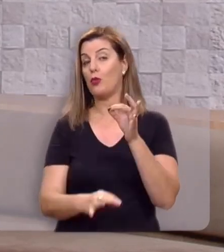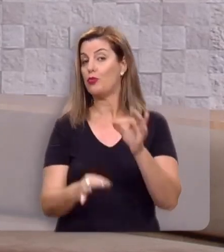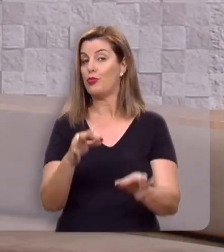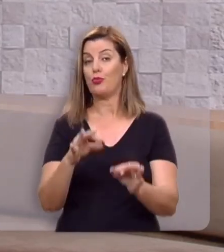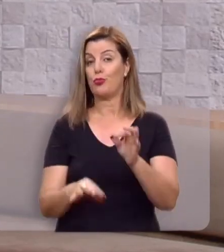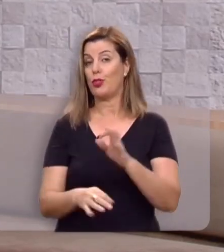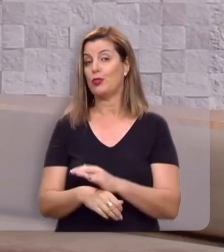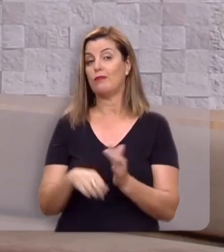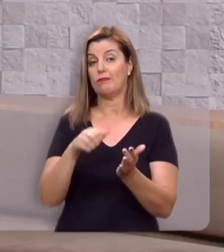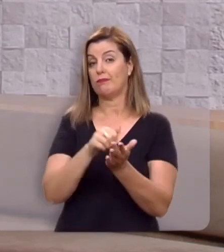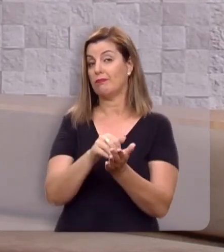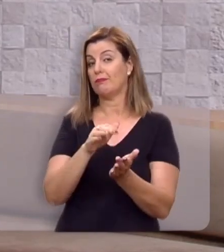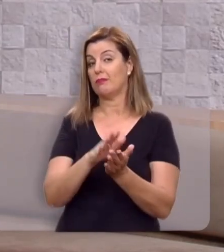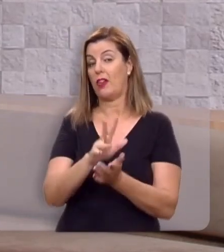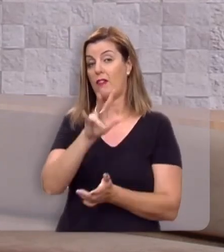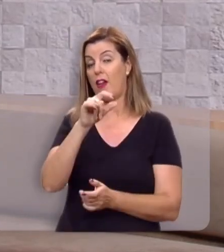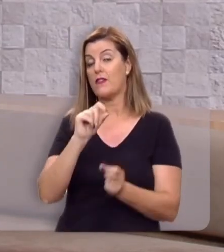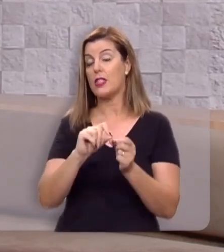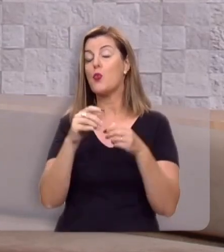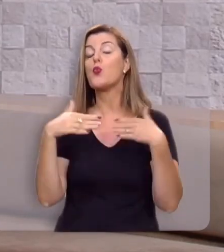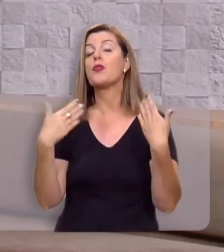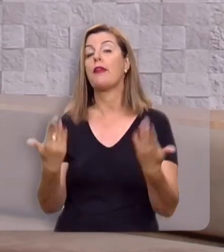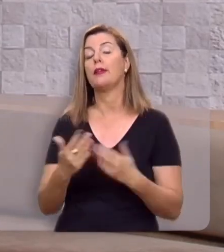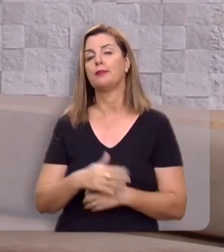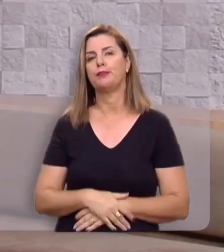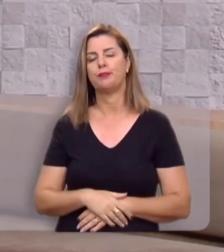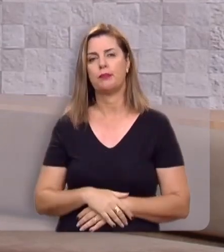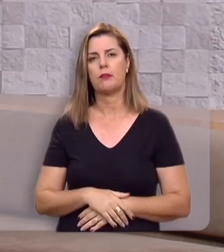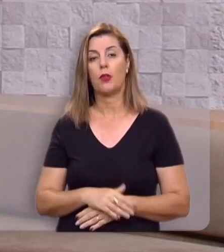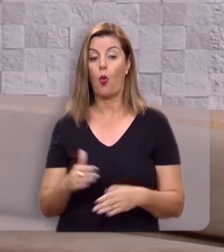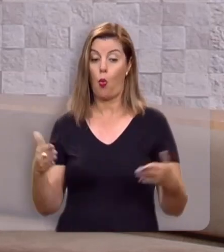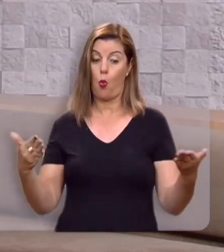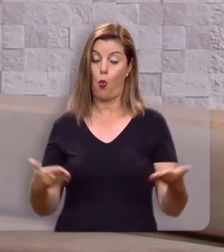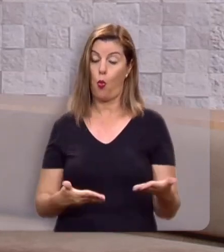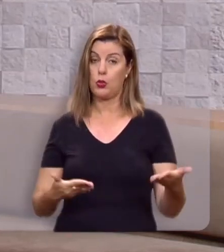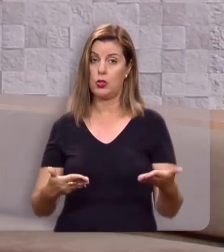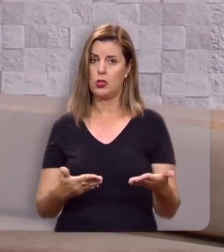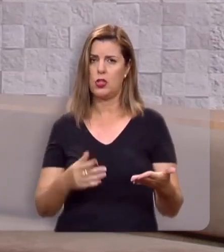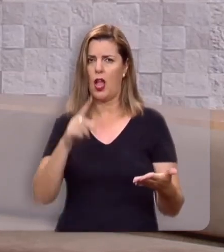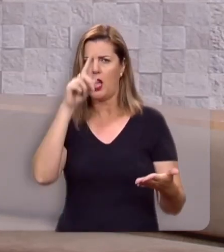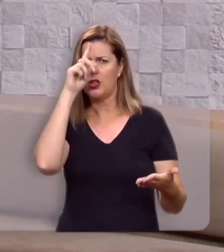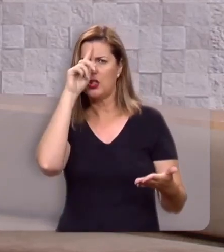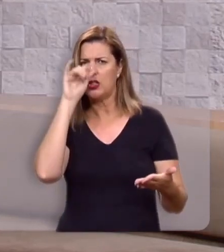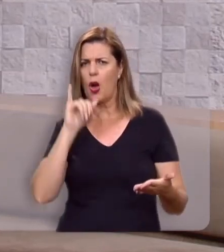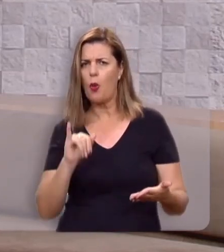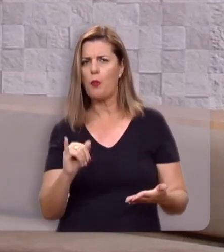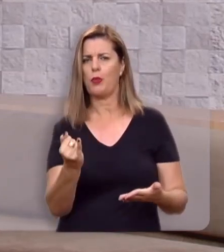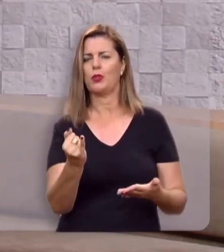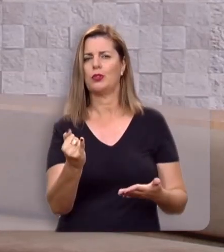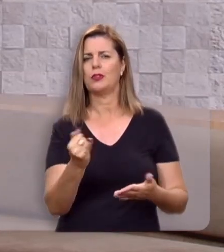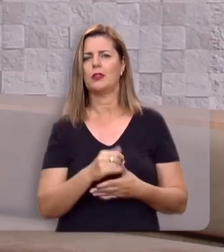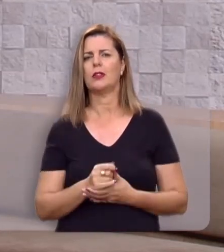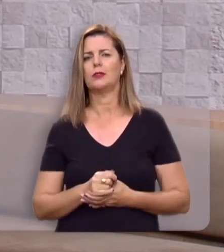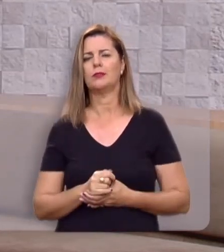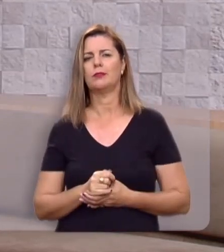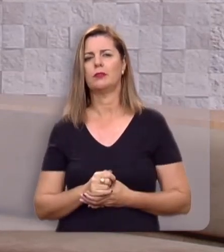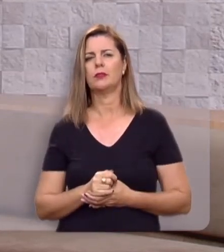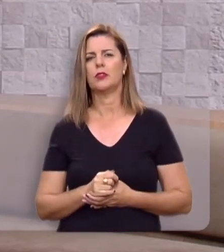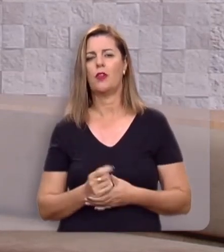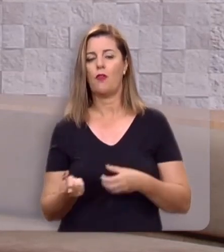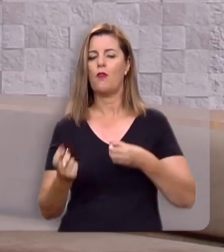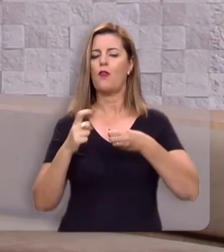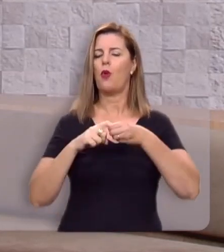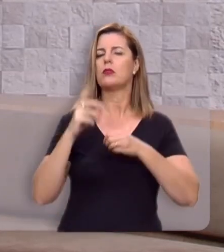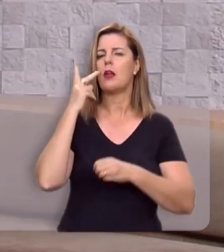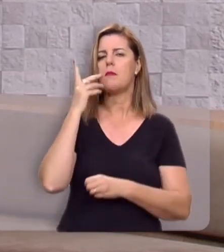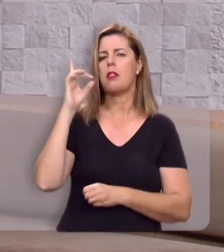depois disso o juízo. O que você vai fazer? Hoje é o dia oportuno,